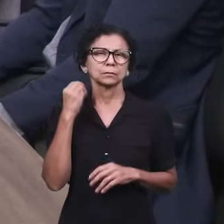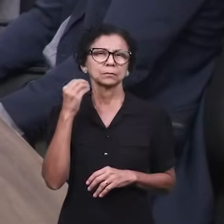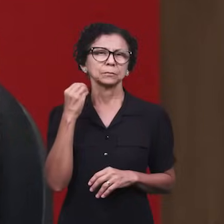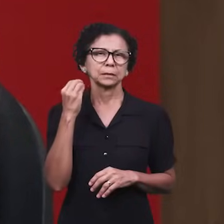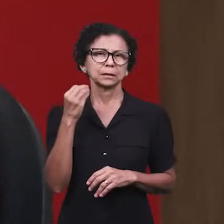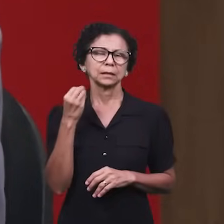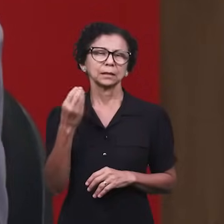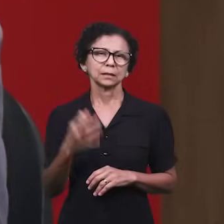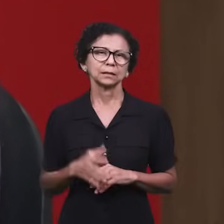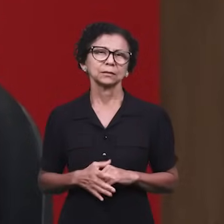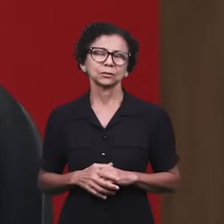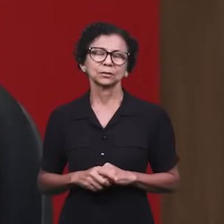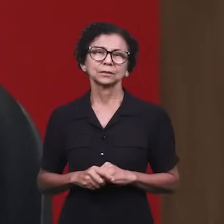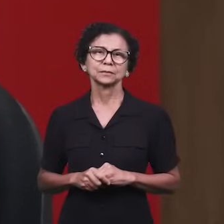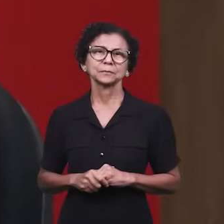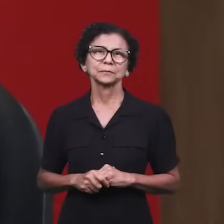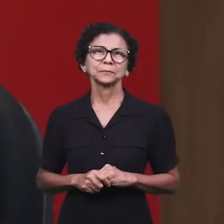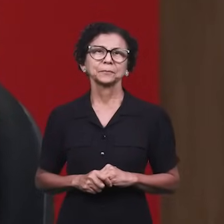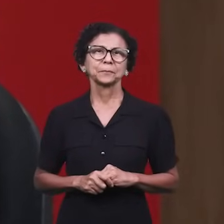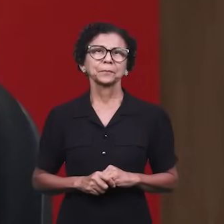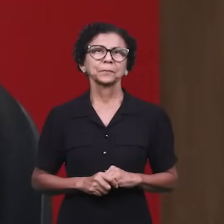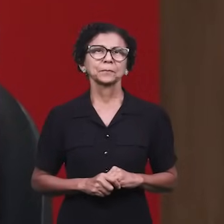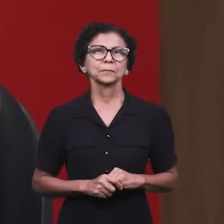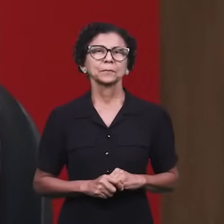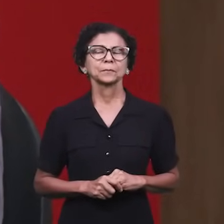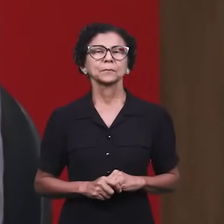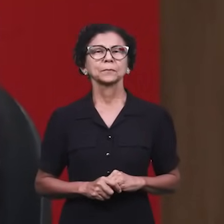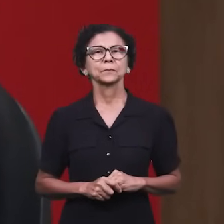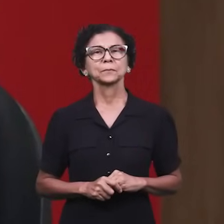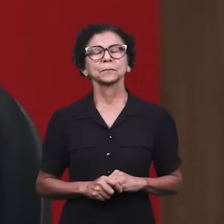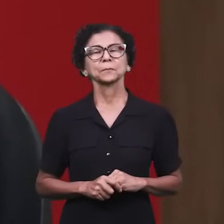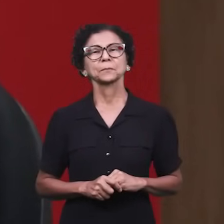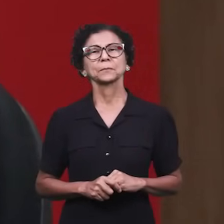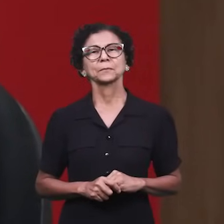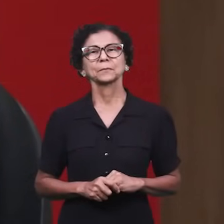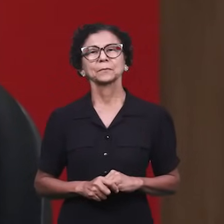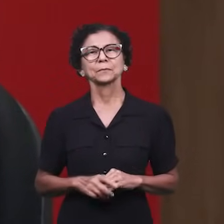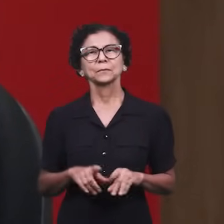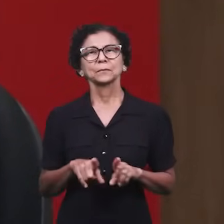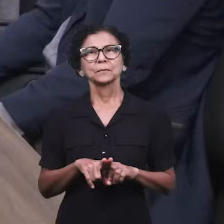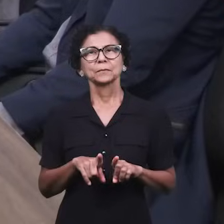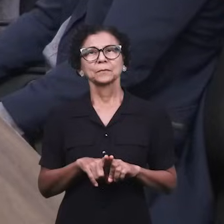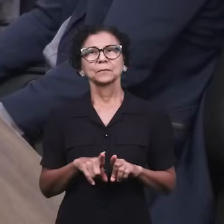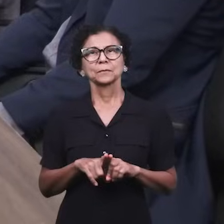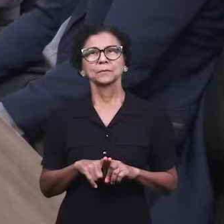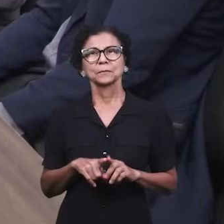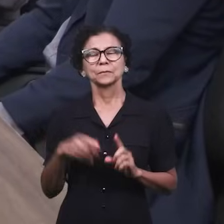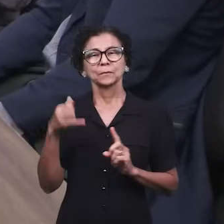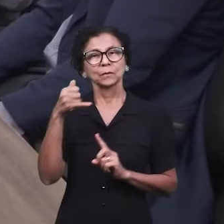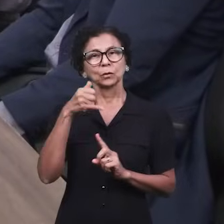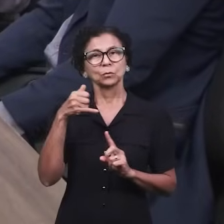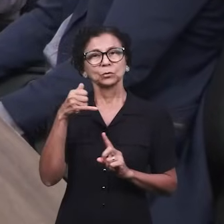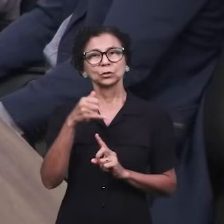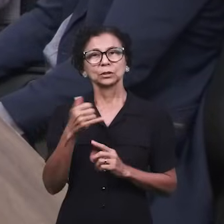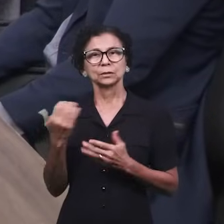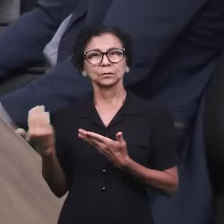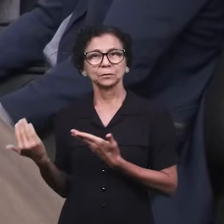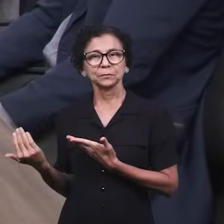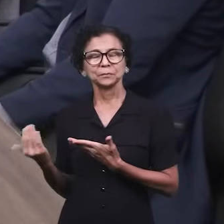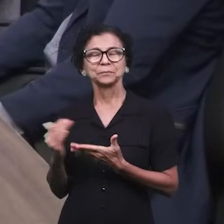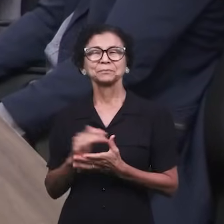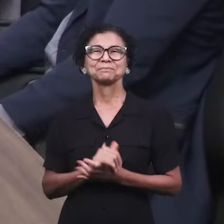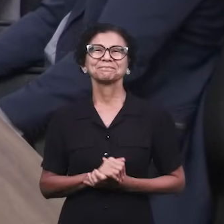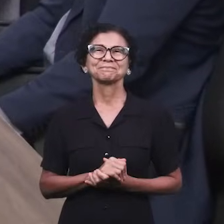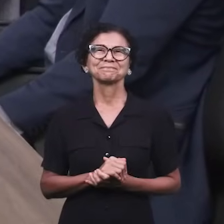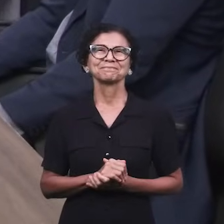conosco para, mais uma vez, tratar desse assunto. Também gostaria de apresentar o nosso irmão, que é o ungido Cleiton Vinícius.